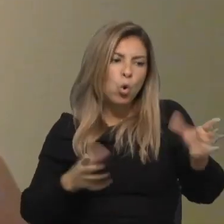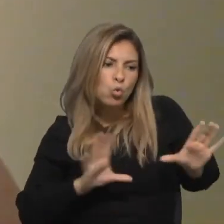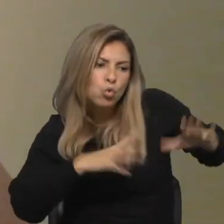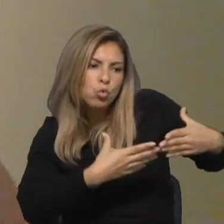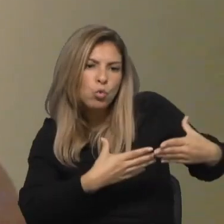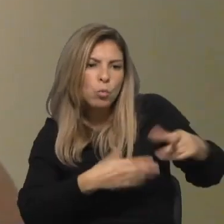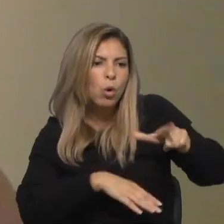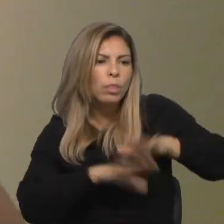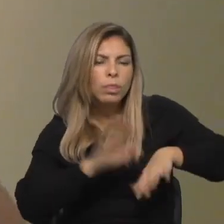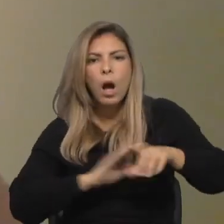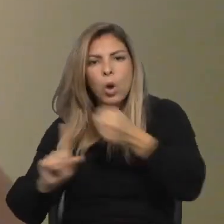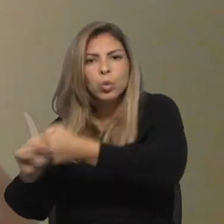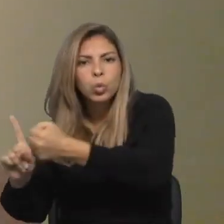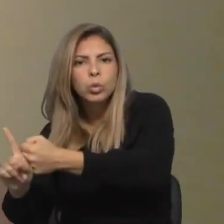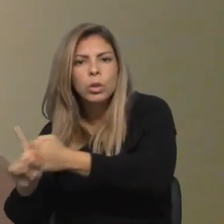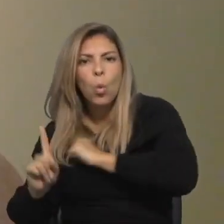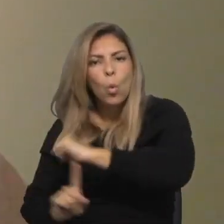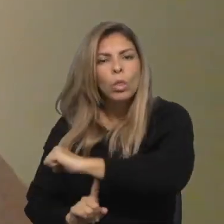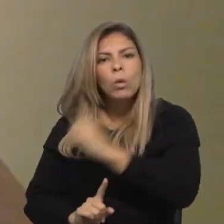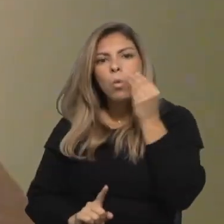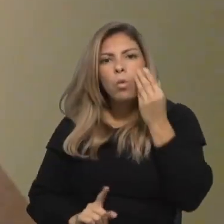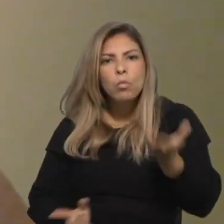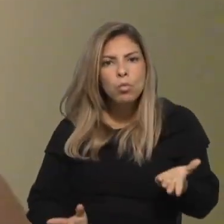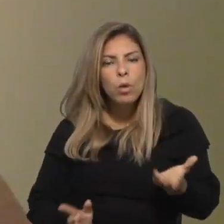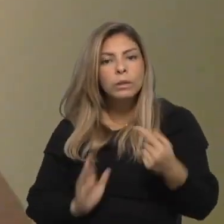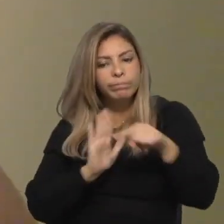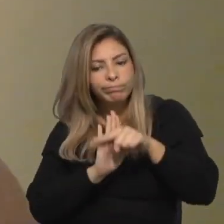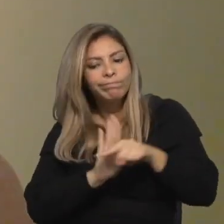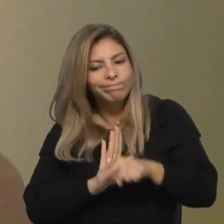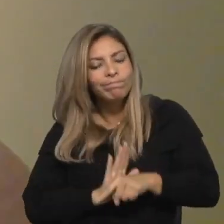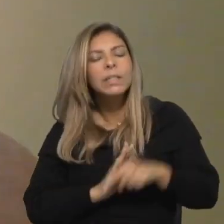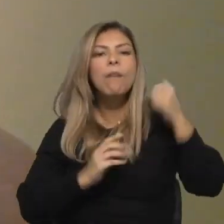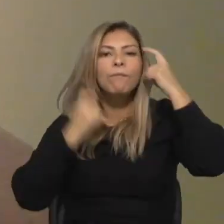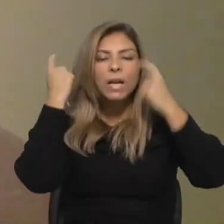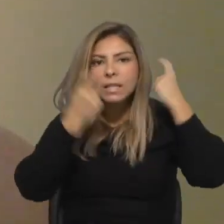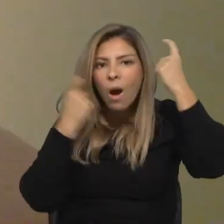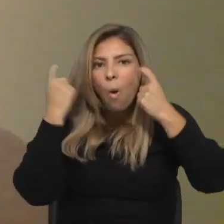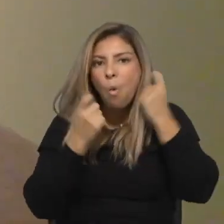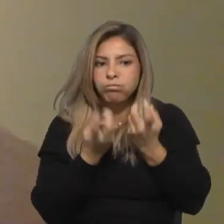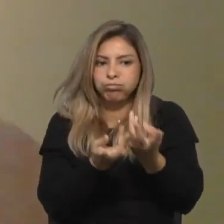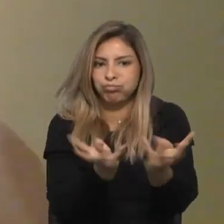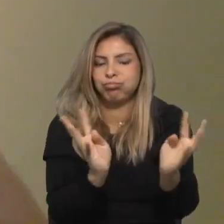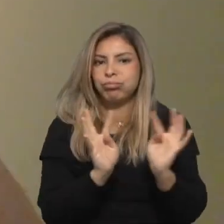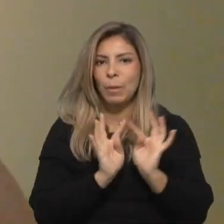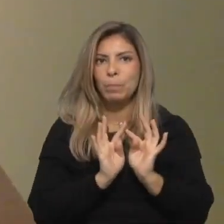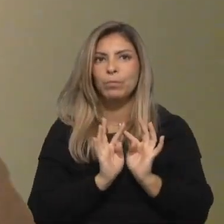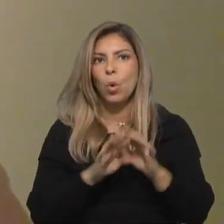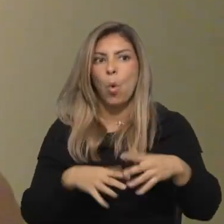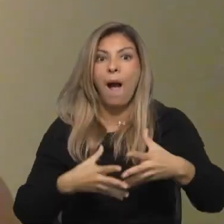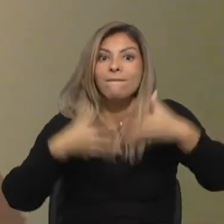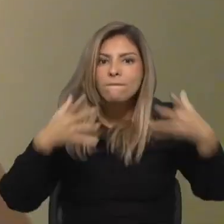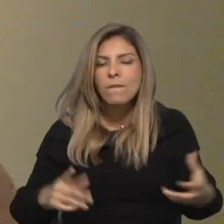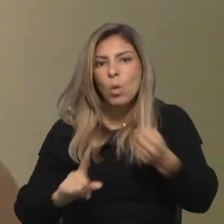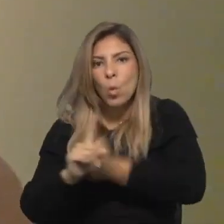para lutar contra isso, não é? E depois até essas ações concretas pessoais e de grupo até podem ser englobar numa luta maior,